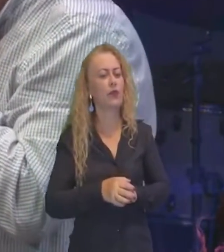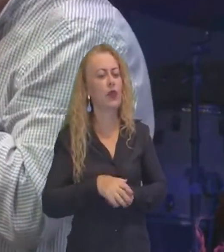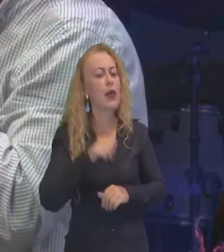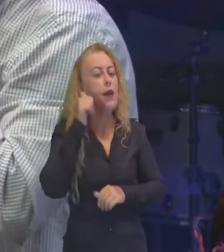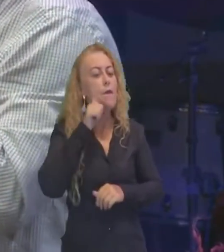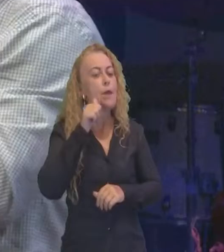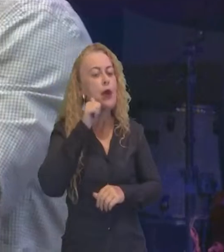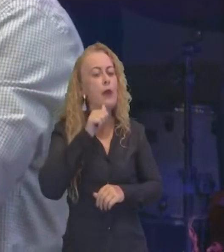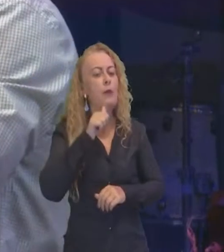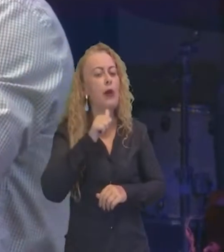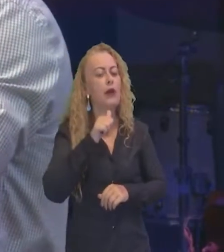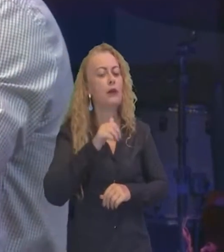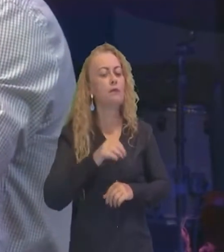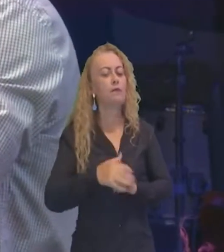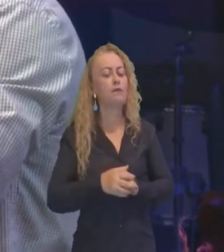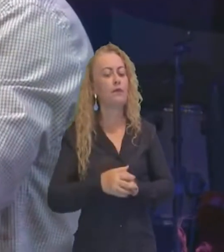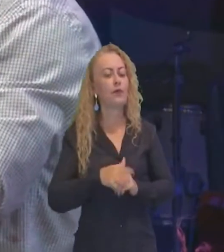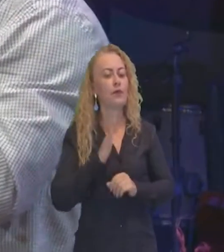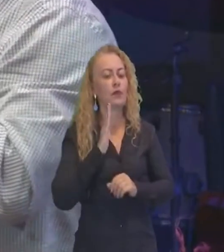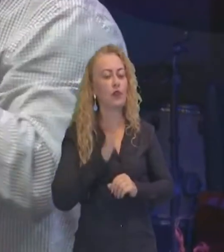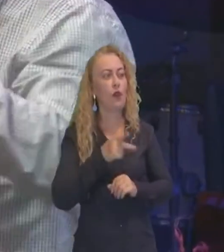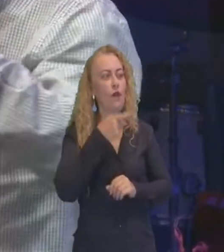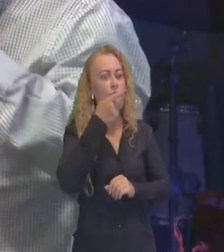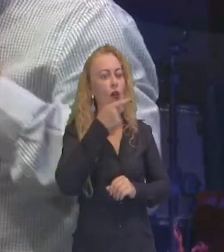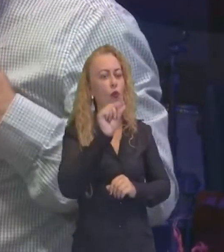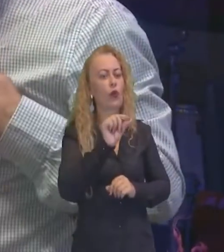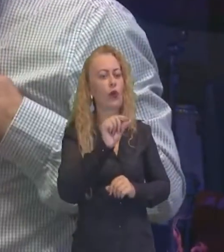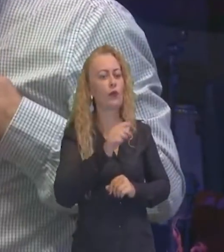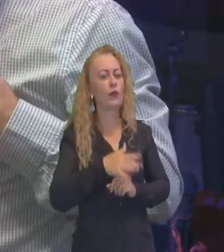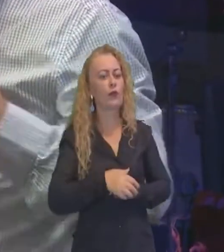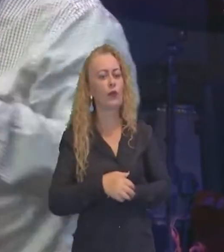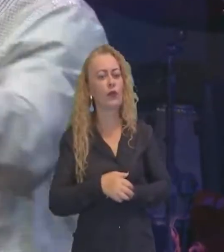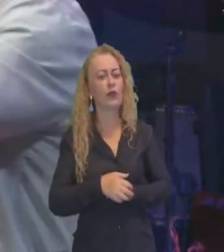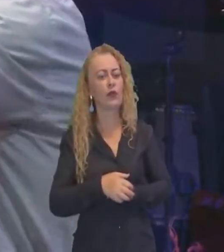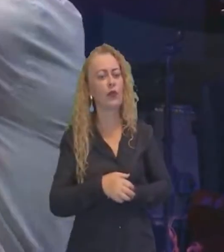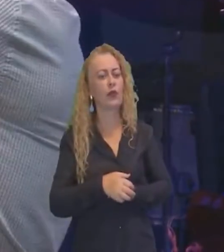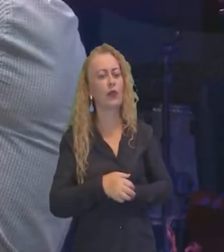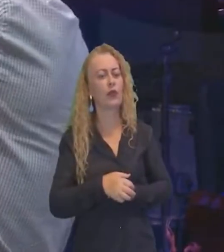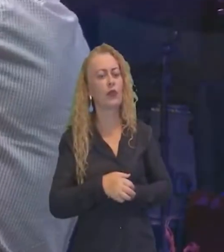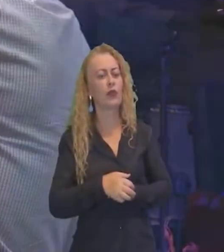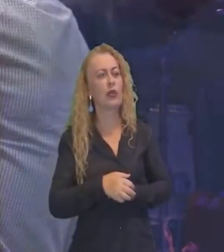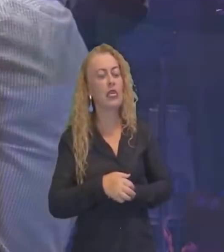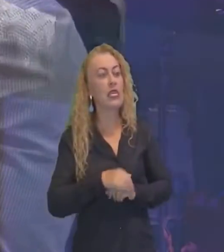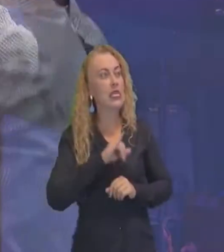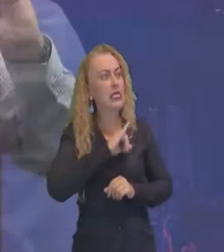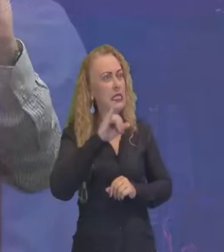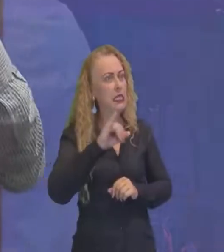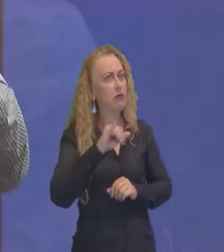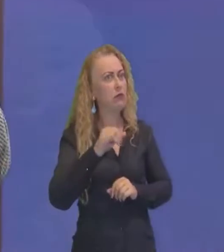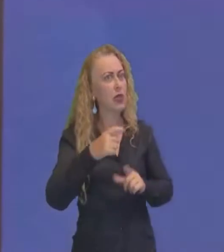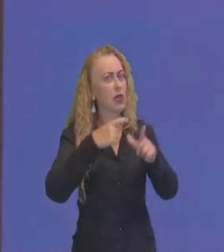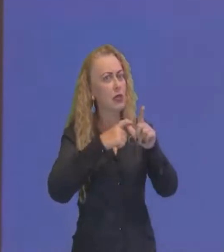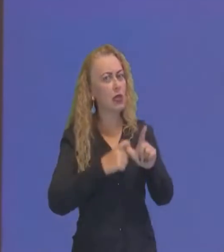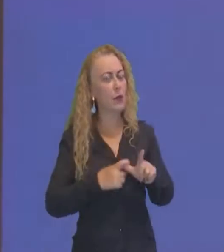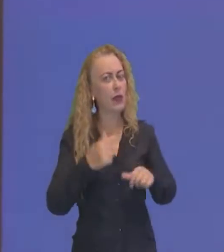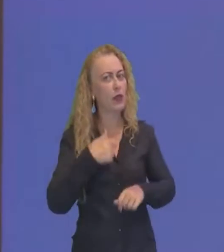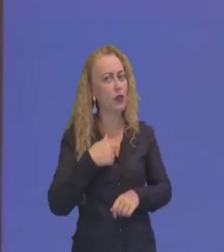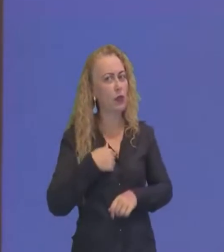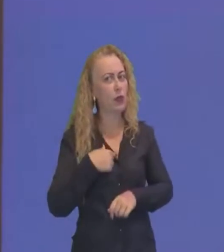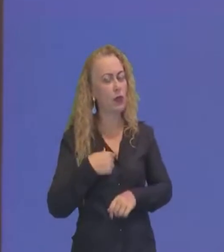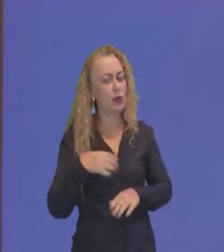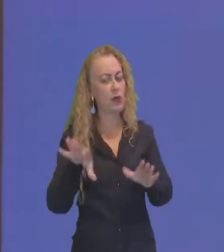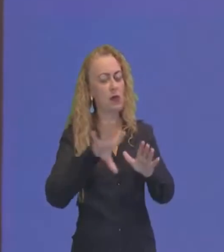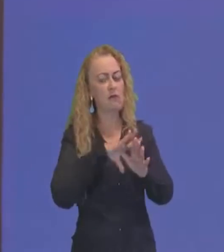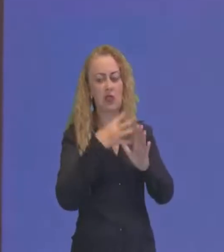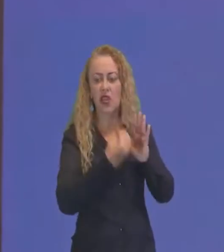irmã, inclusive, ela disse assim: se dependesse de mim, esse pastor nunca teria vindo para a nossa igreja.